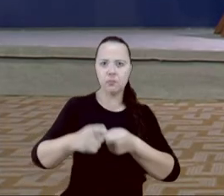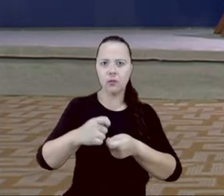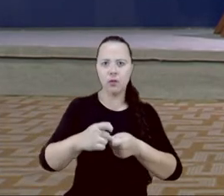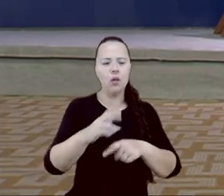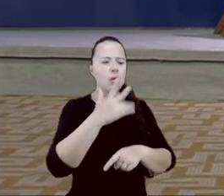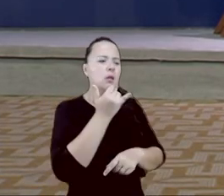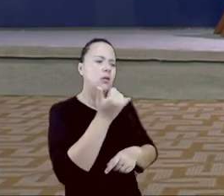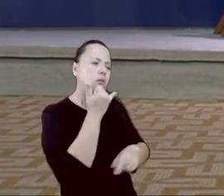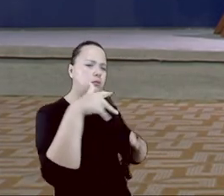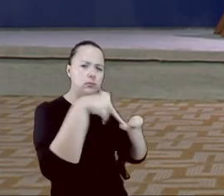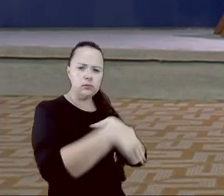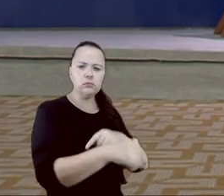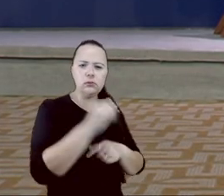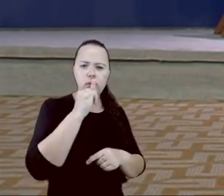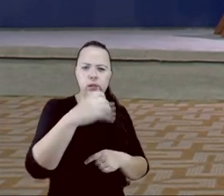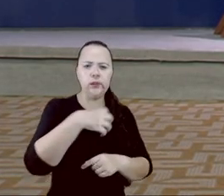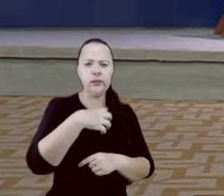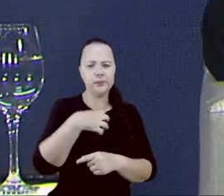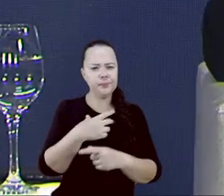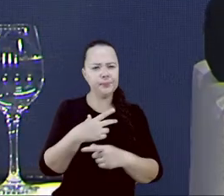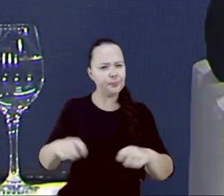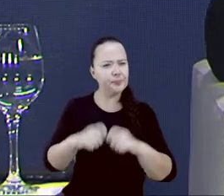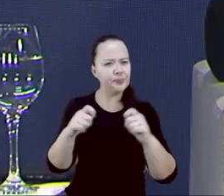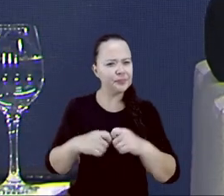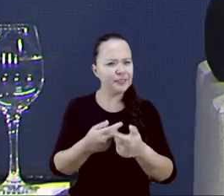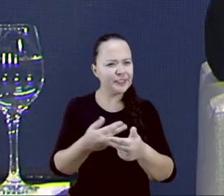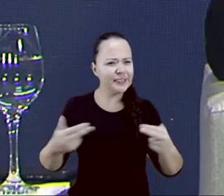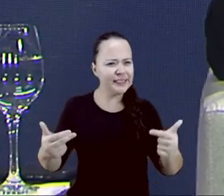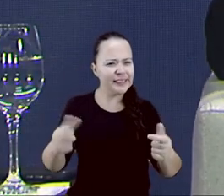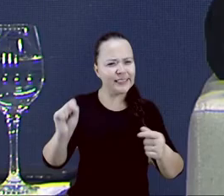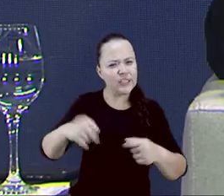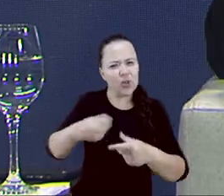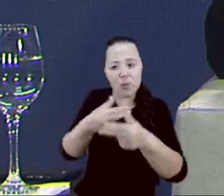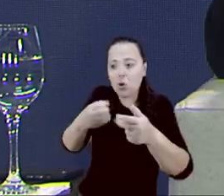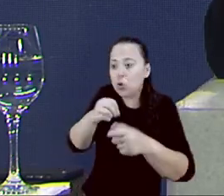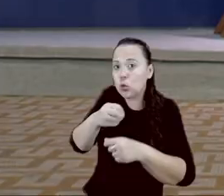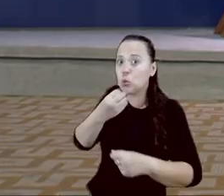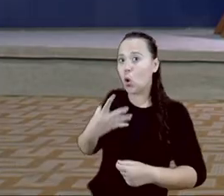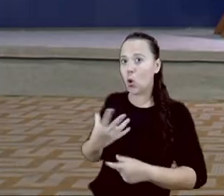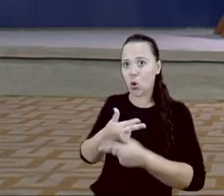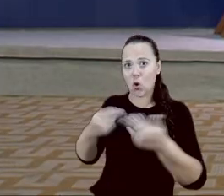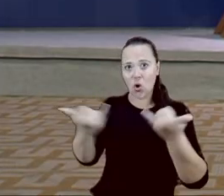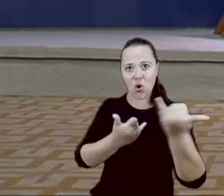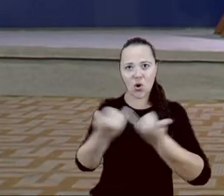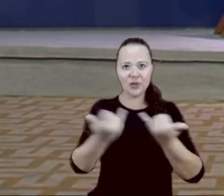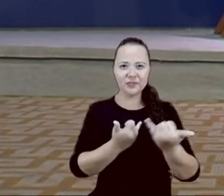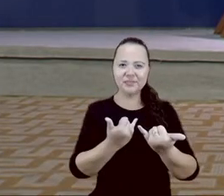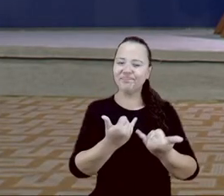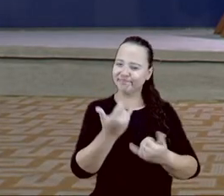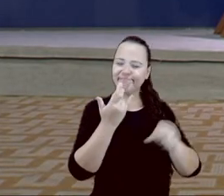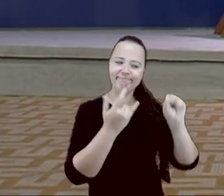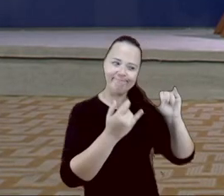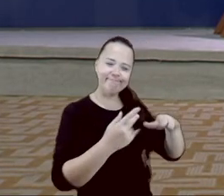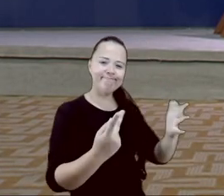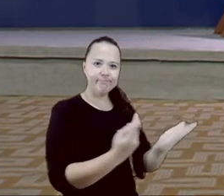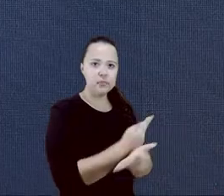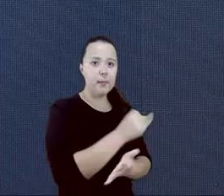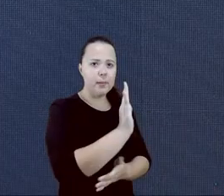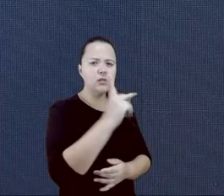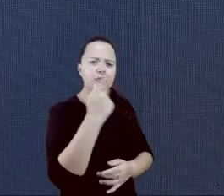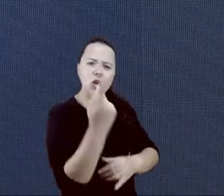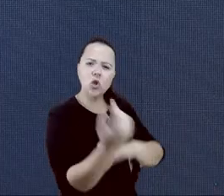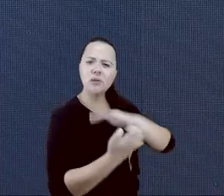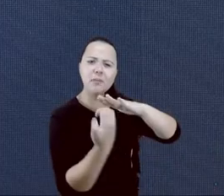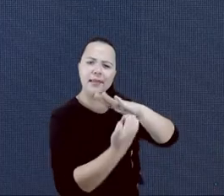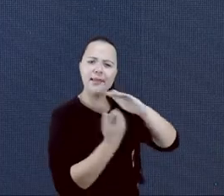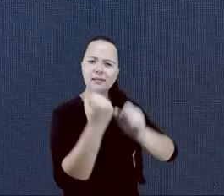é algum desses casos até o impacto mais de News flow do que alguma novidade né em muitos casos assim só que aí você trouxe para indústria depois